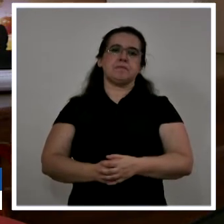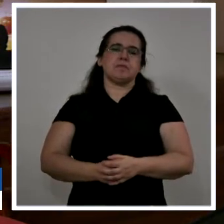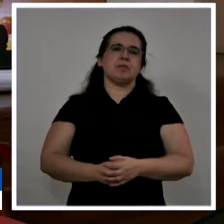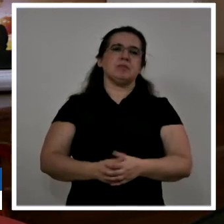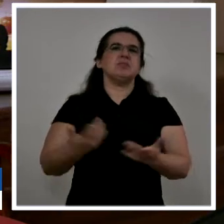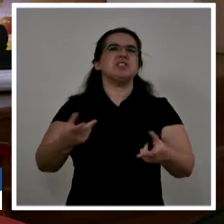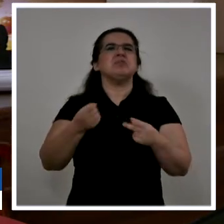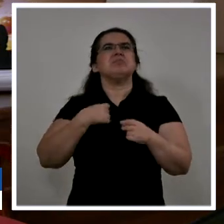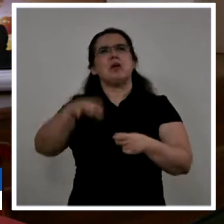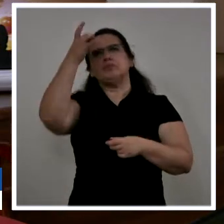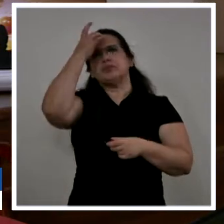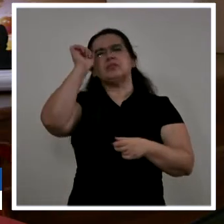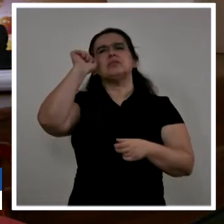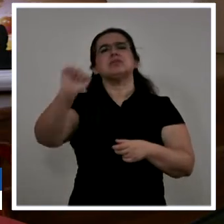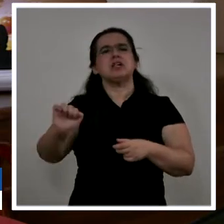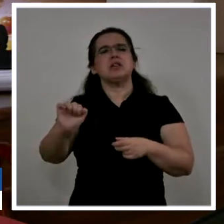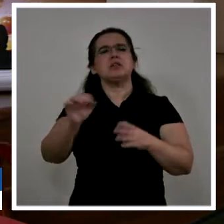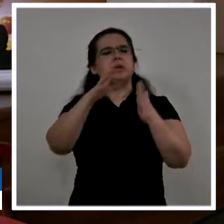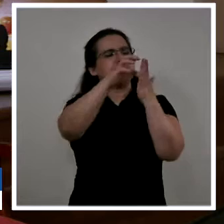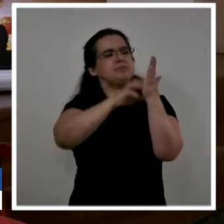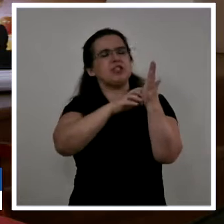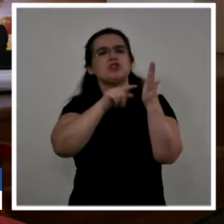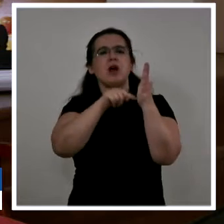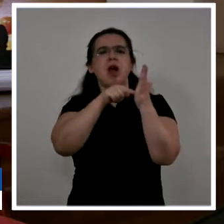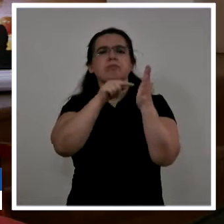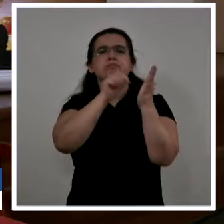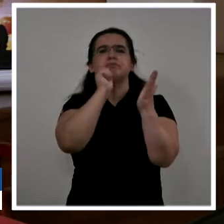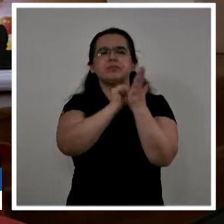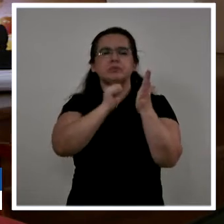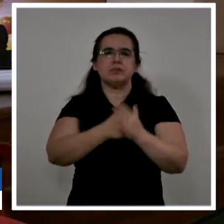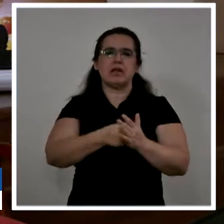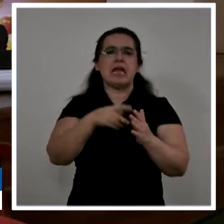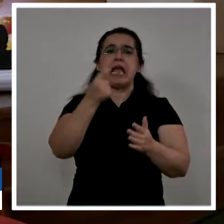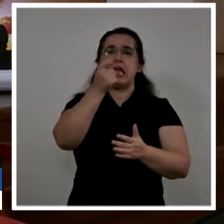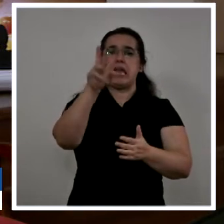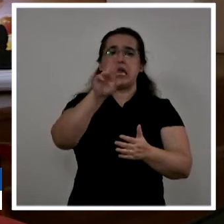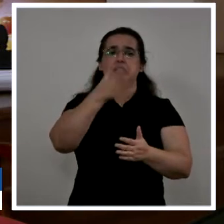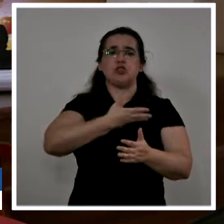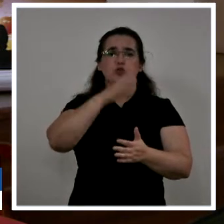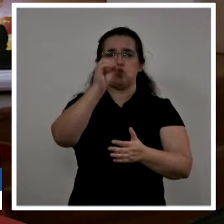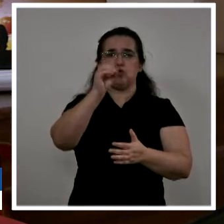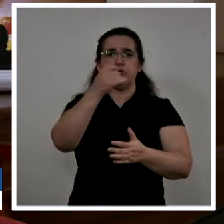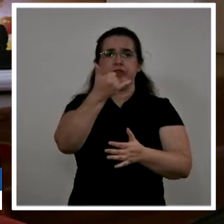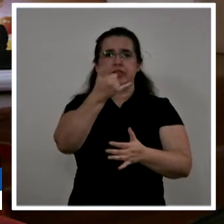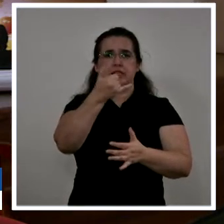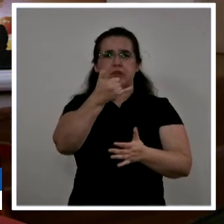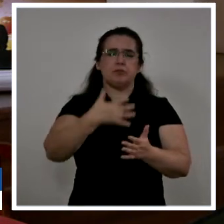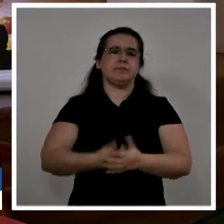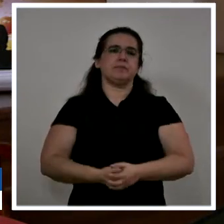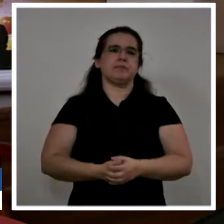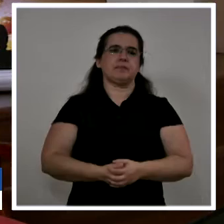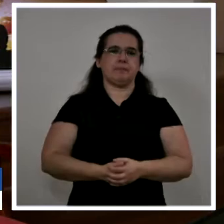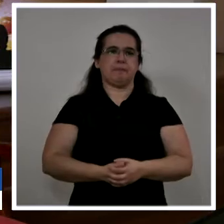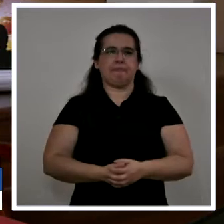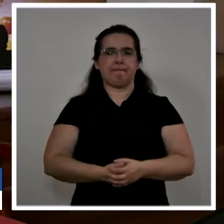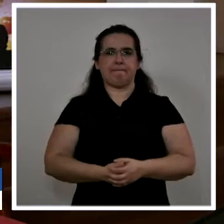é o comentário dele em relação a este texto específico que nós lemos aqui em Êxodo 25. It says, interesting is the second commandment. You can